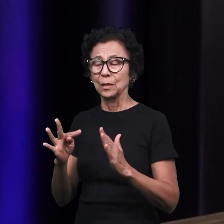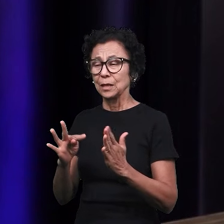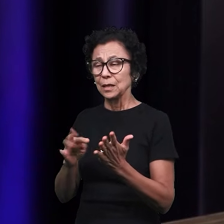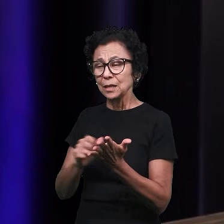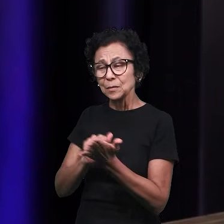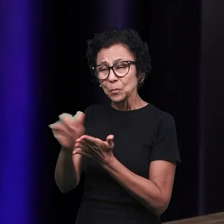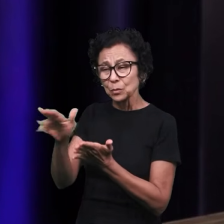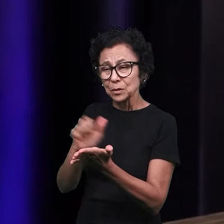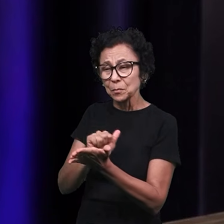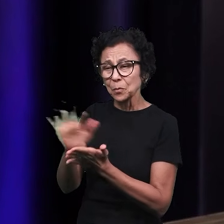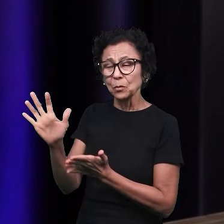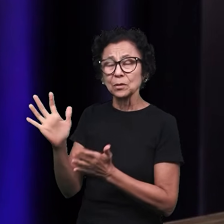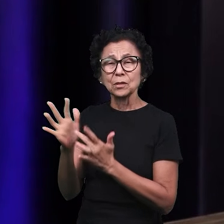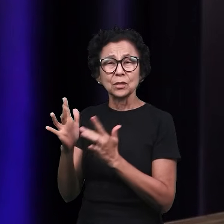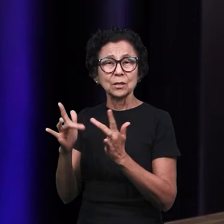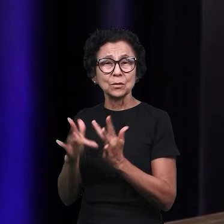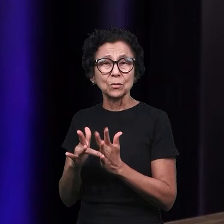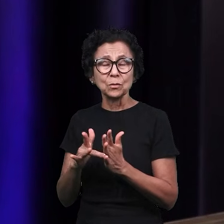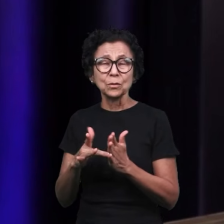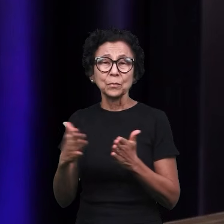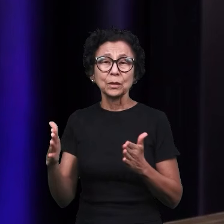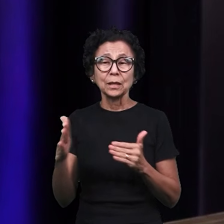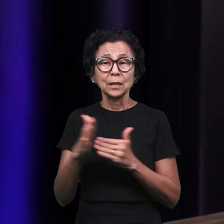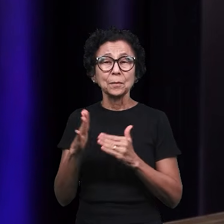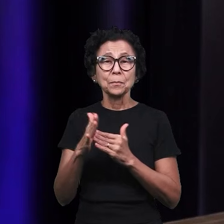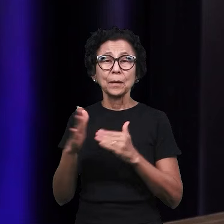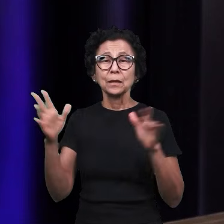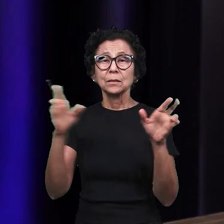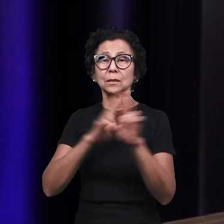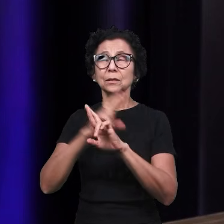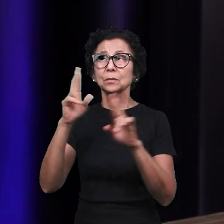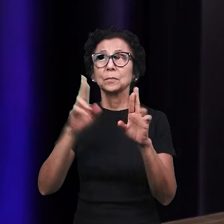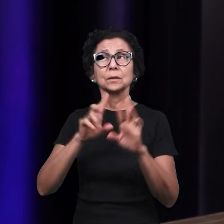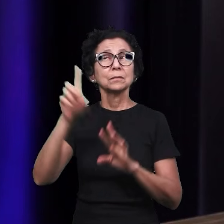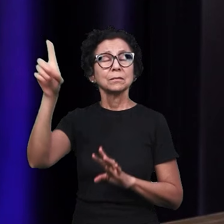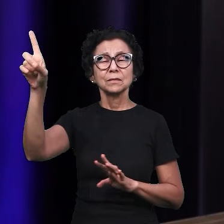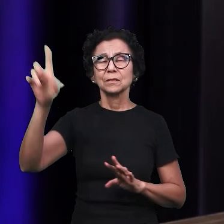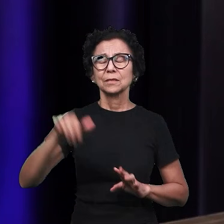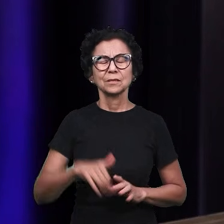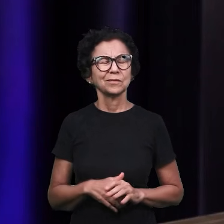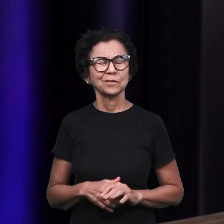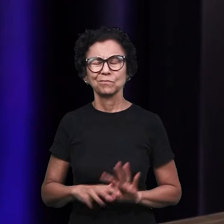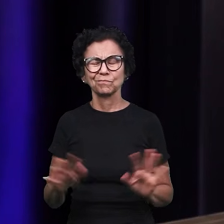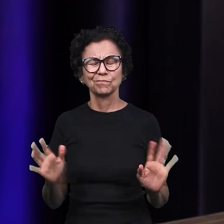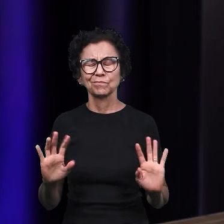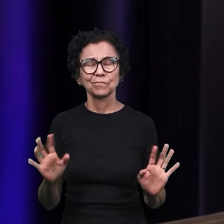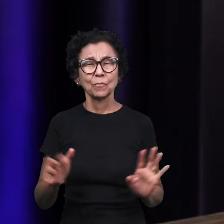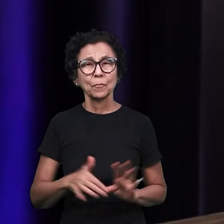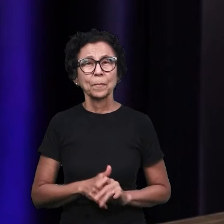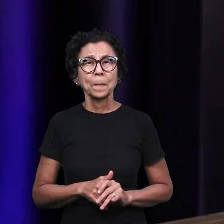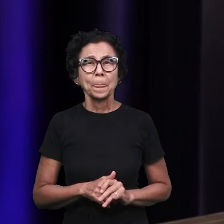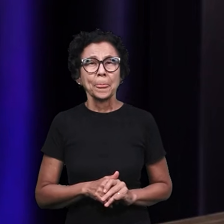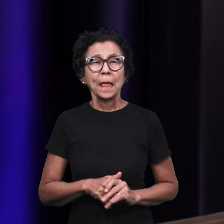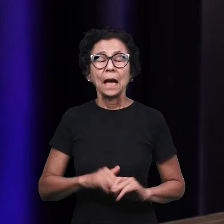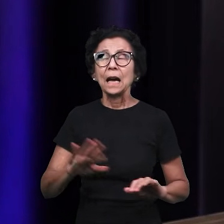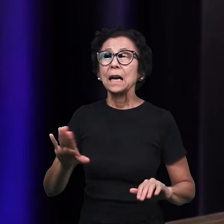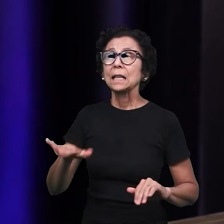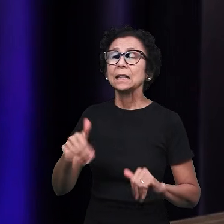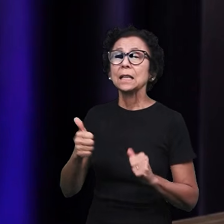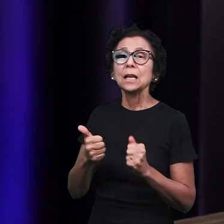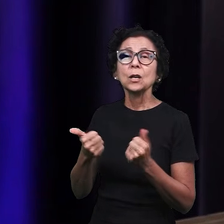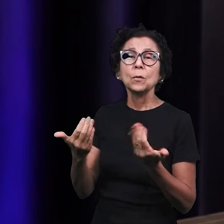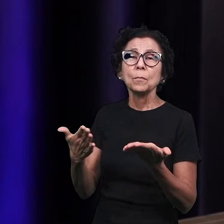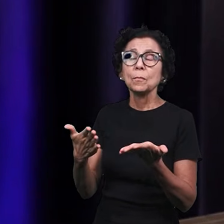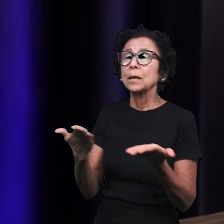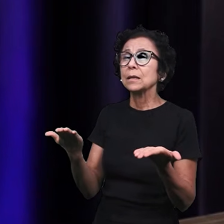nos impede de ter comunhão com Deus, de ter um relacionamento com Deus, não há acordo. O Senhor não tem acordo, o Senhor não quer que